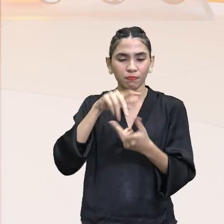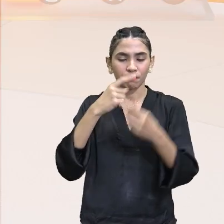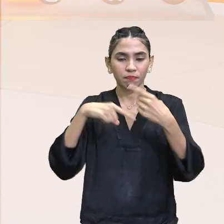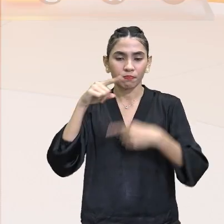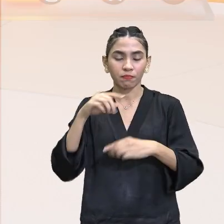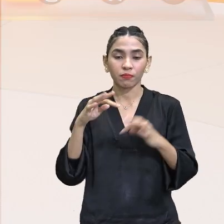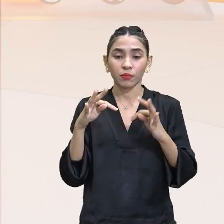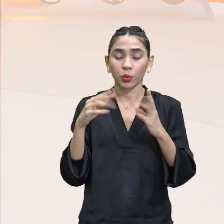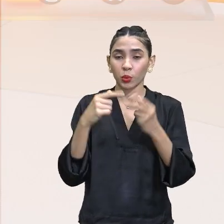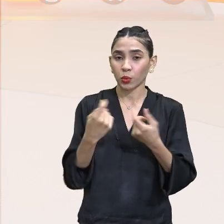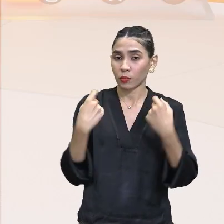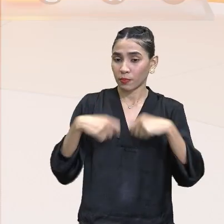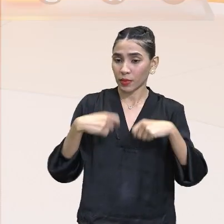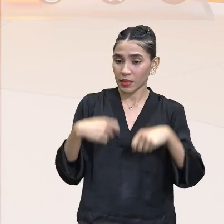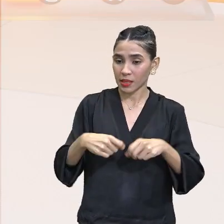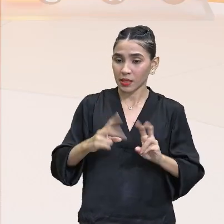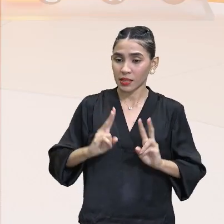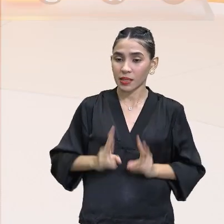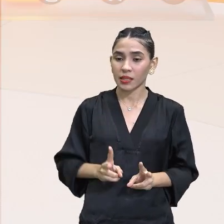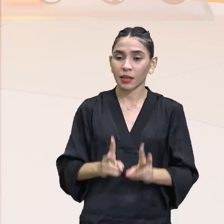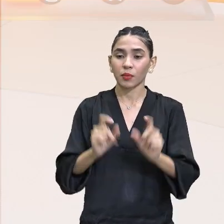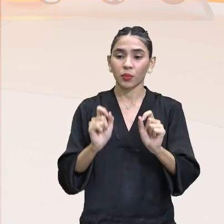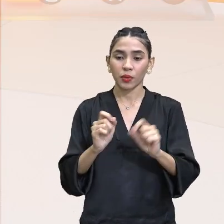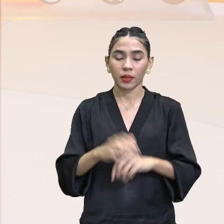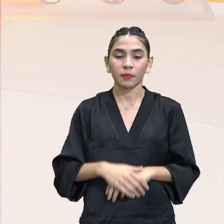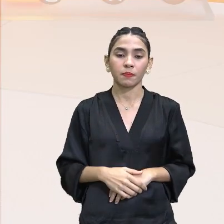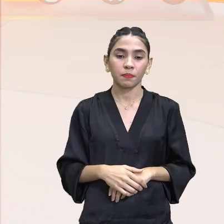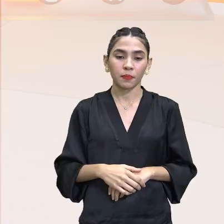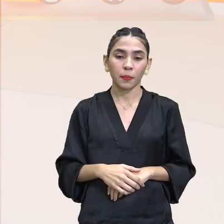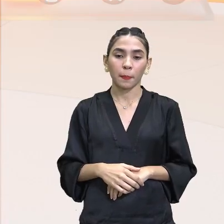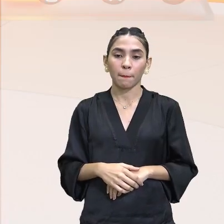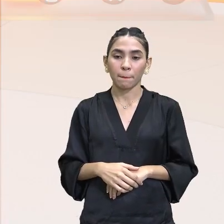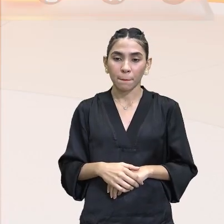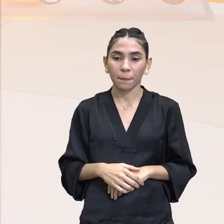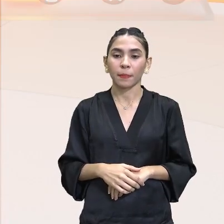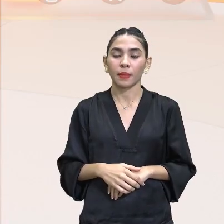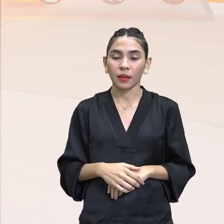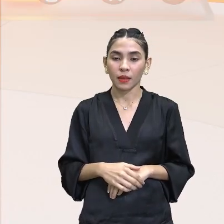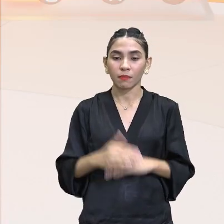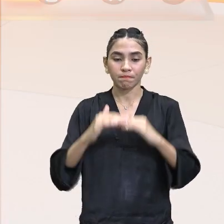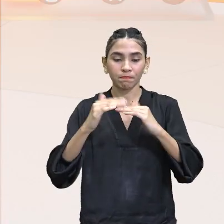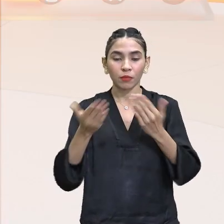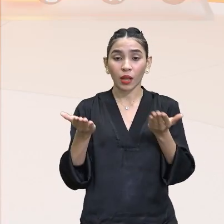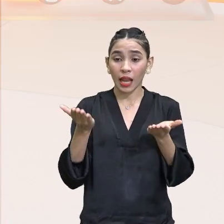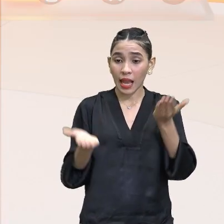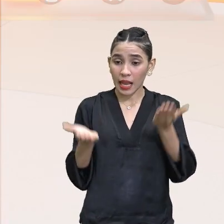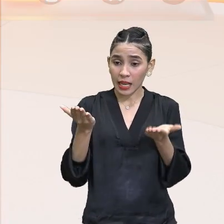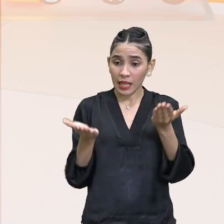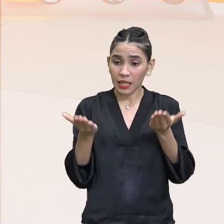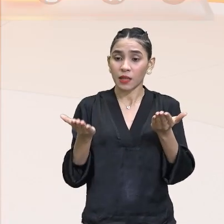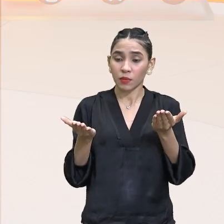tudo isso tem que ser sempre buscado ali, tem que ser buscada, né, certo equilíbrio